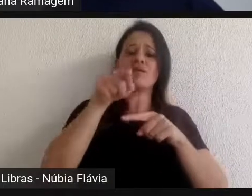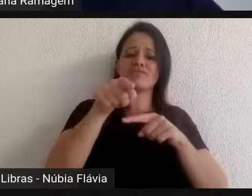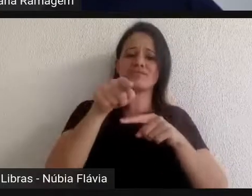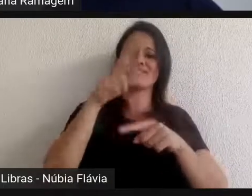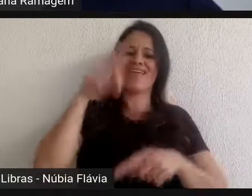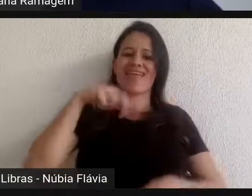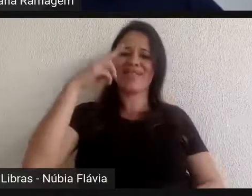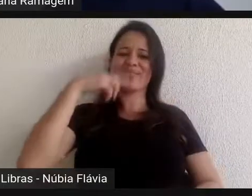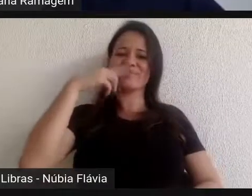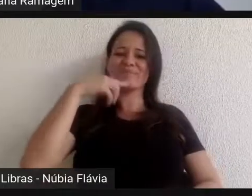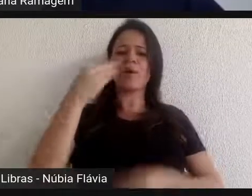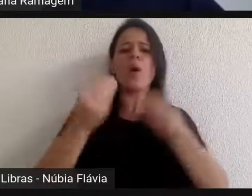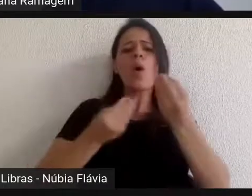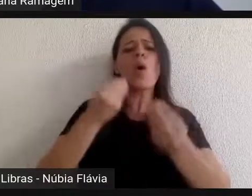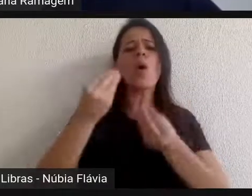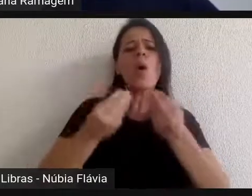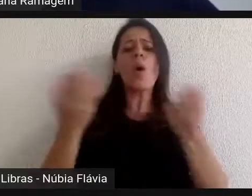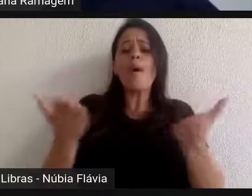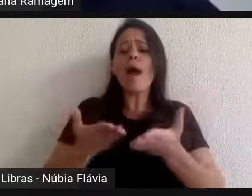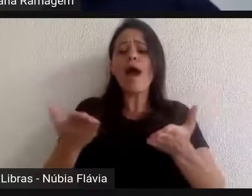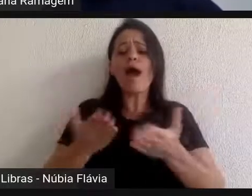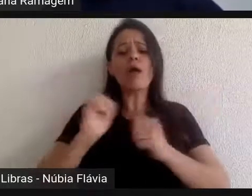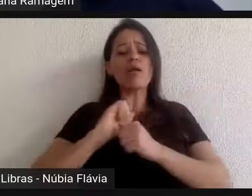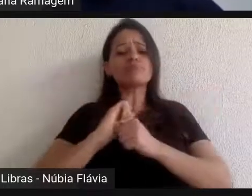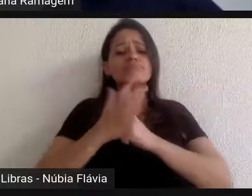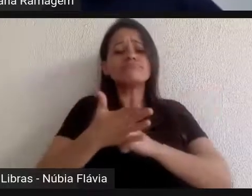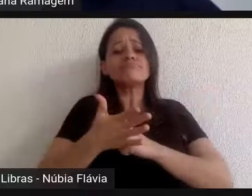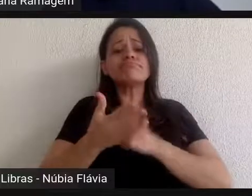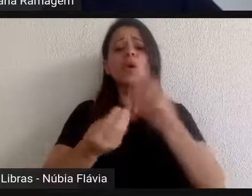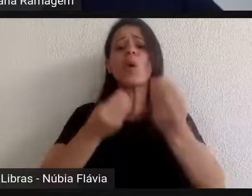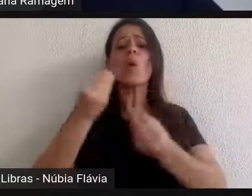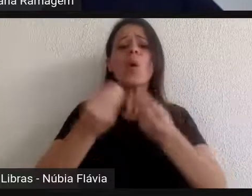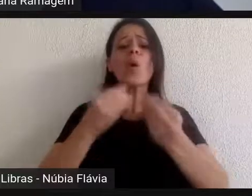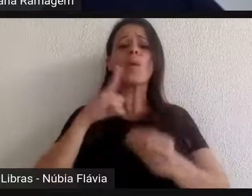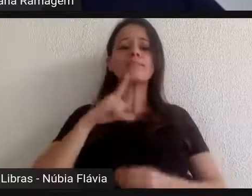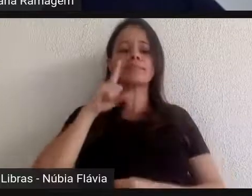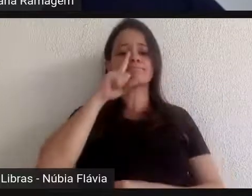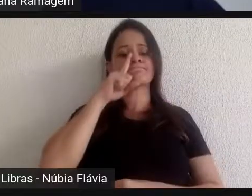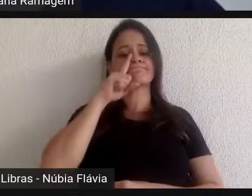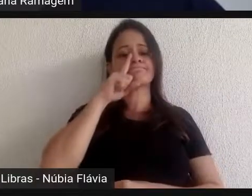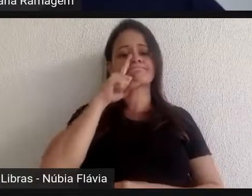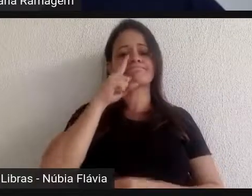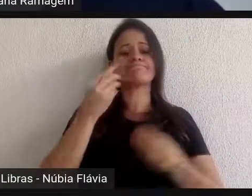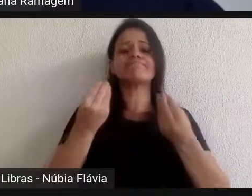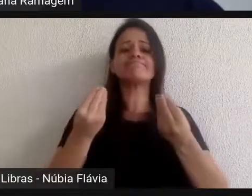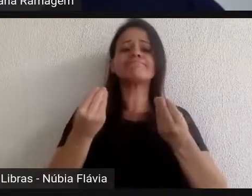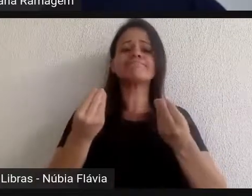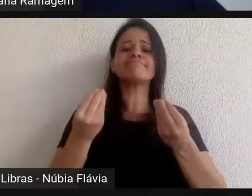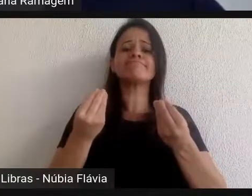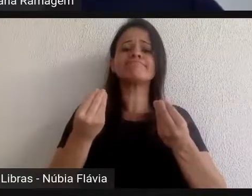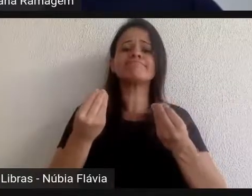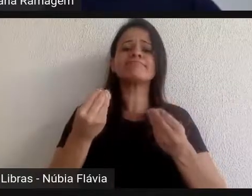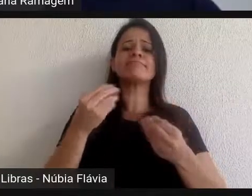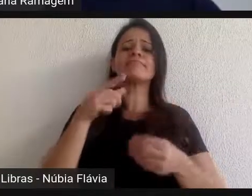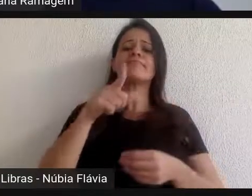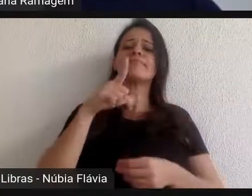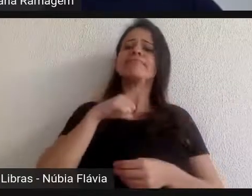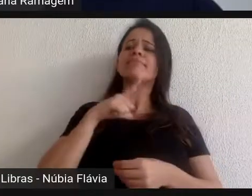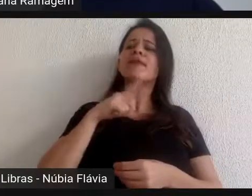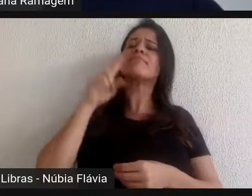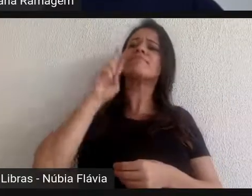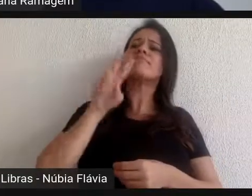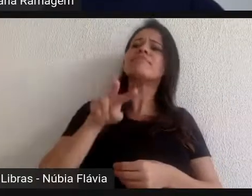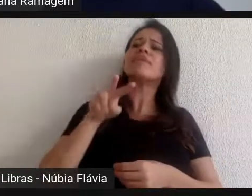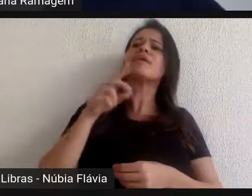né? Nesse período, nesse cenário de pandemia, e quais as orientações que você tem passado para os